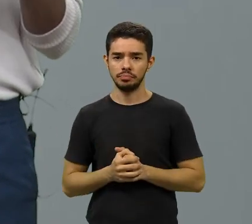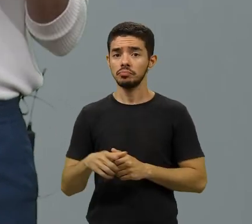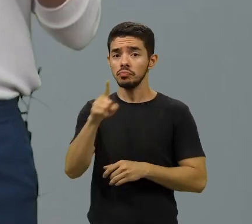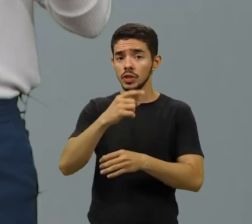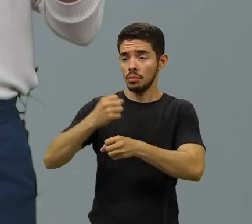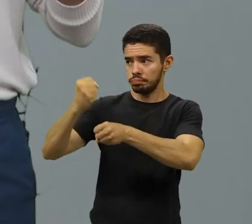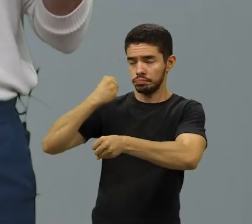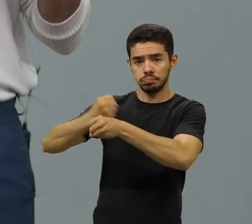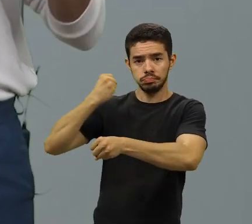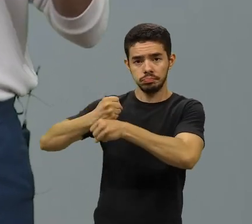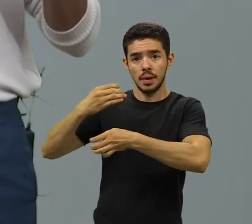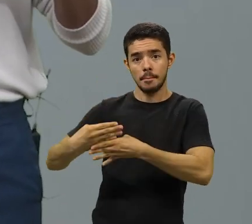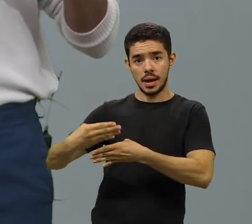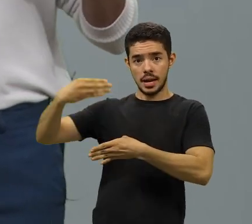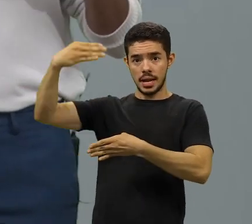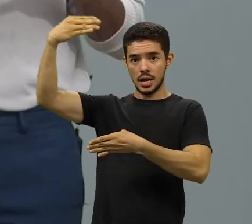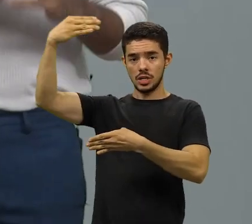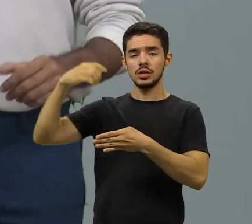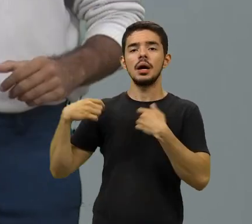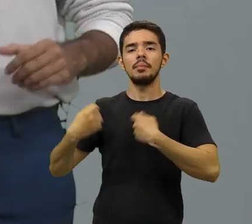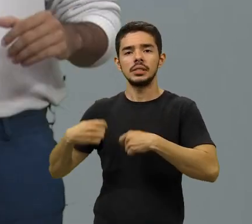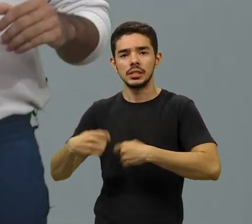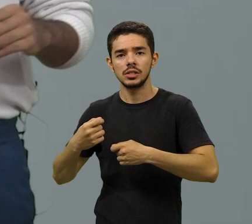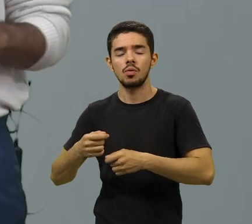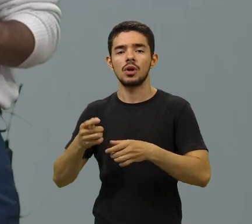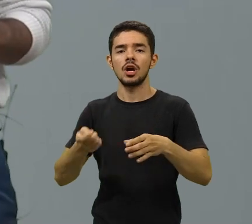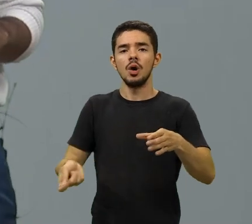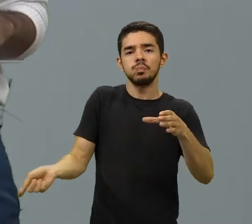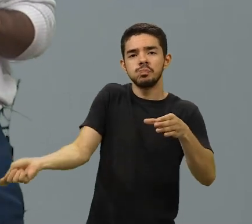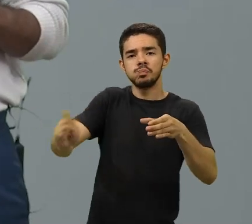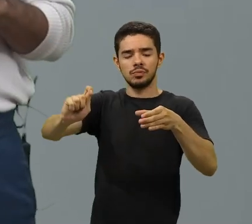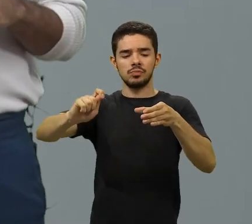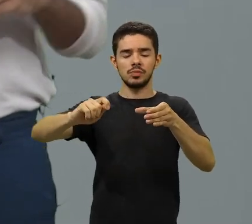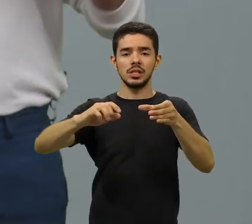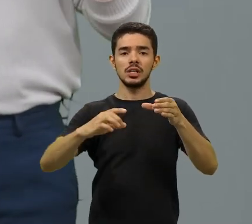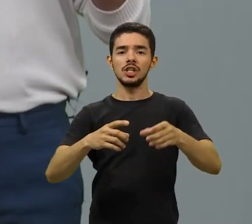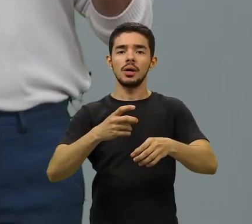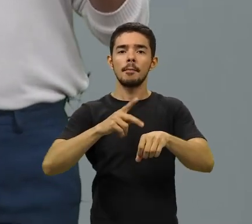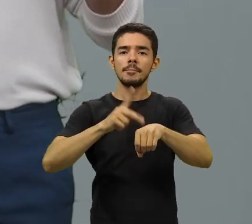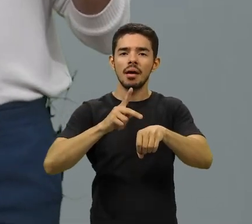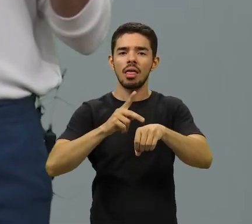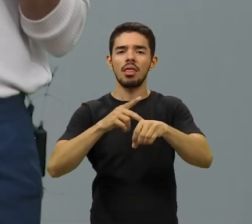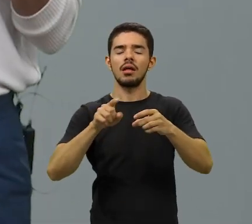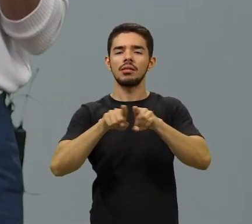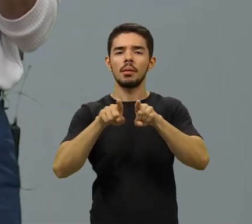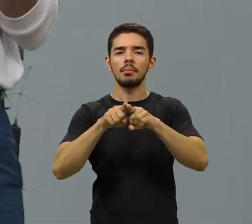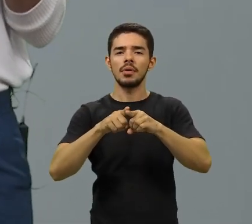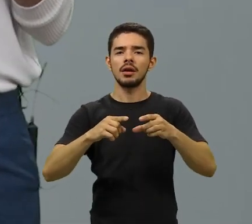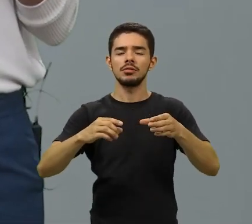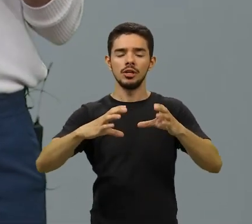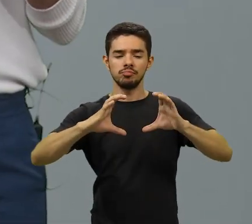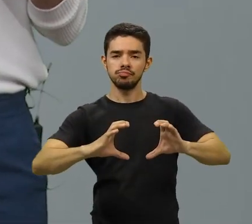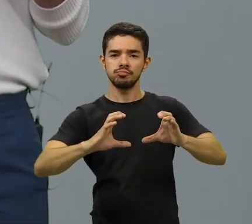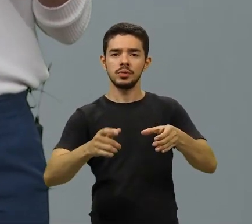exemplo, para construir a parede que está à sua volta, foi necessário cimento, tijolo e por aí vai. Então, imagine que